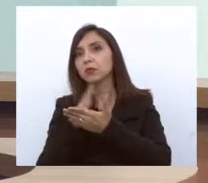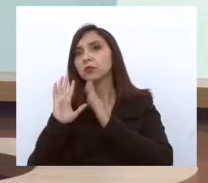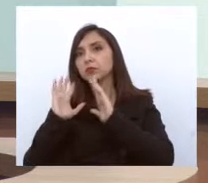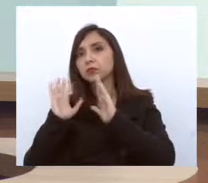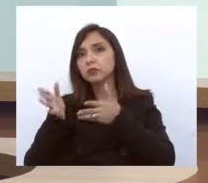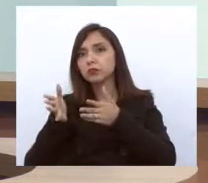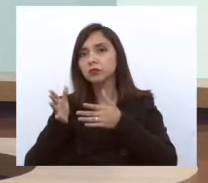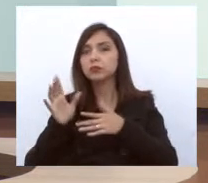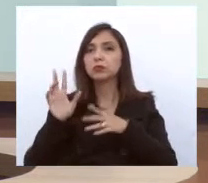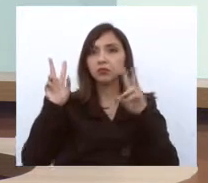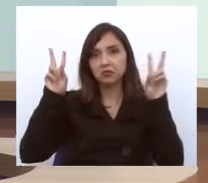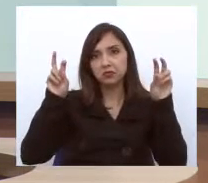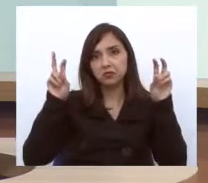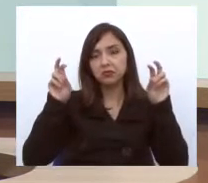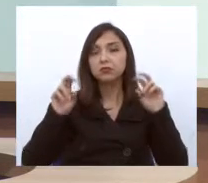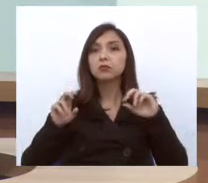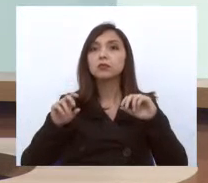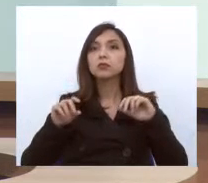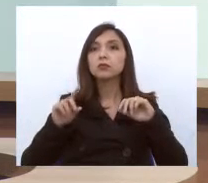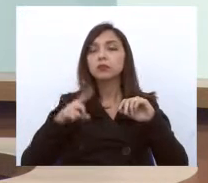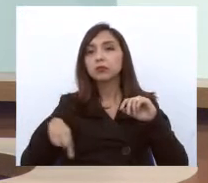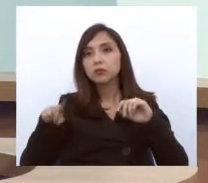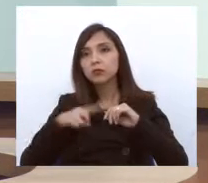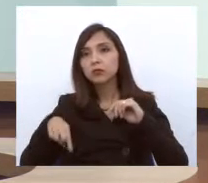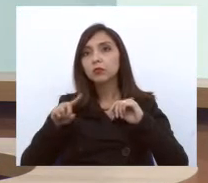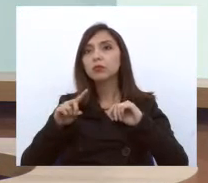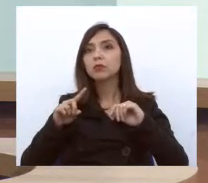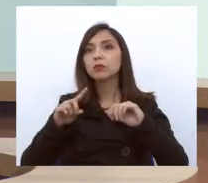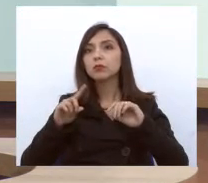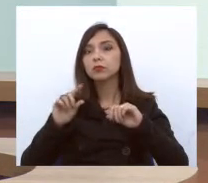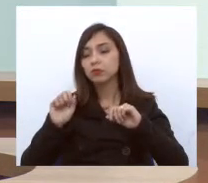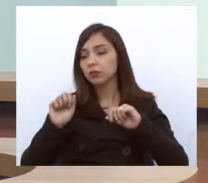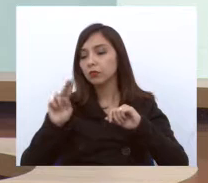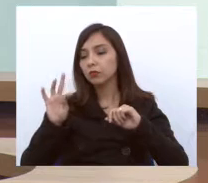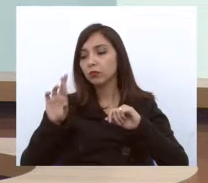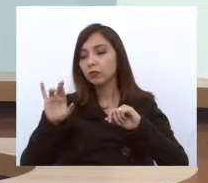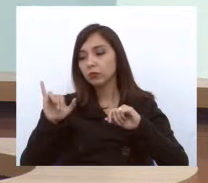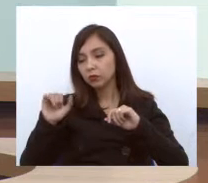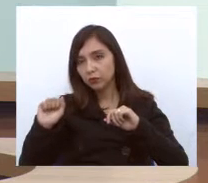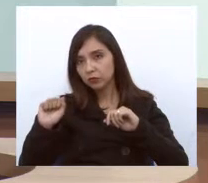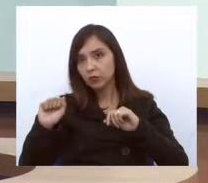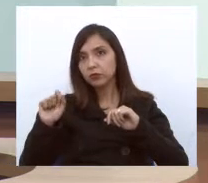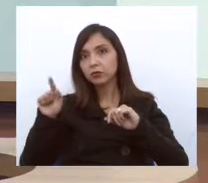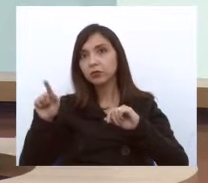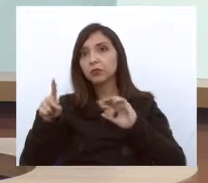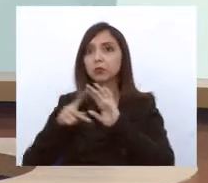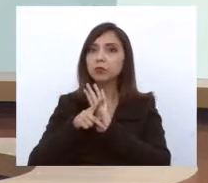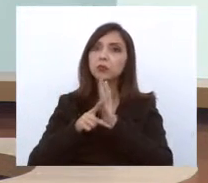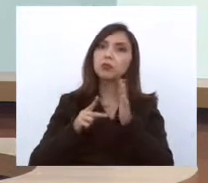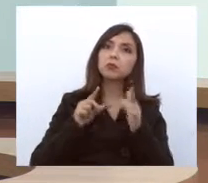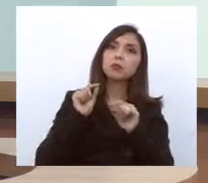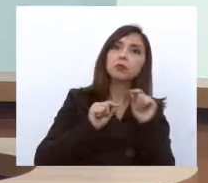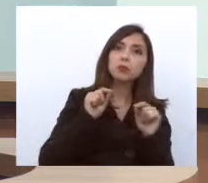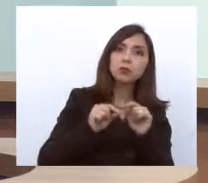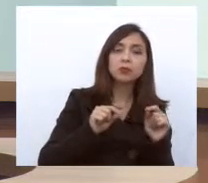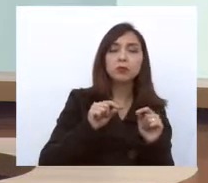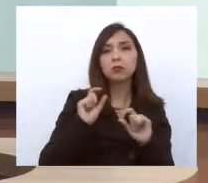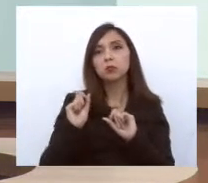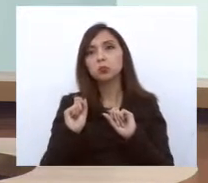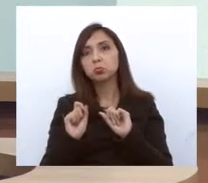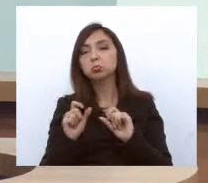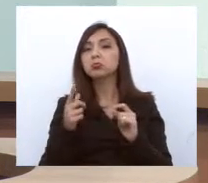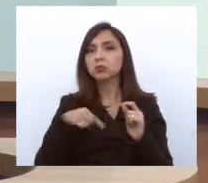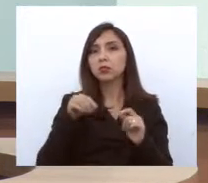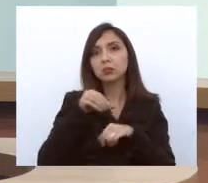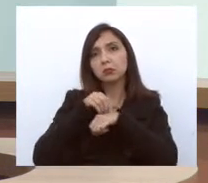mesmo assunto, né, sob pena da gente negar a autoria daquela propositura, de quem passou e pensou aquilo também.